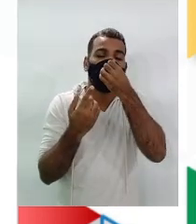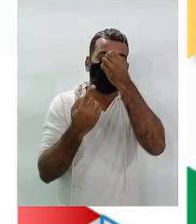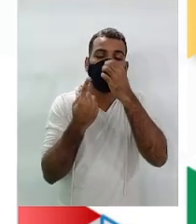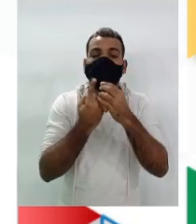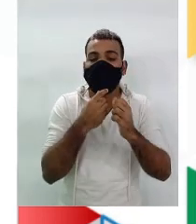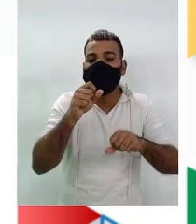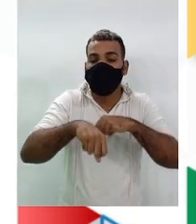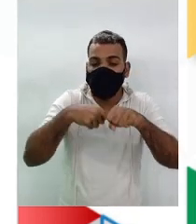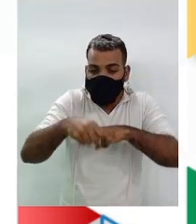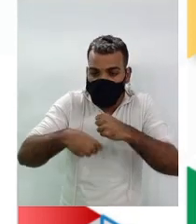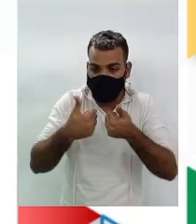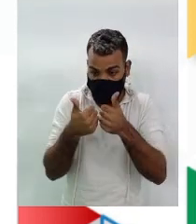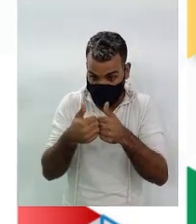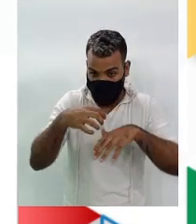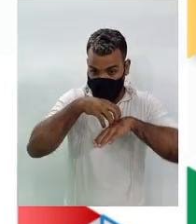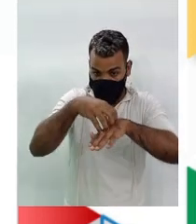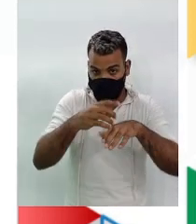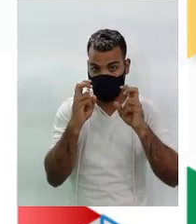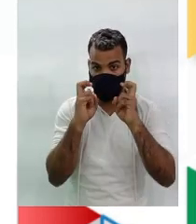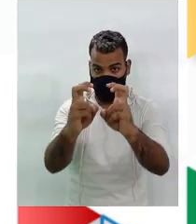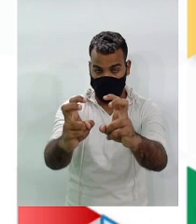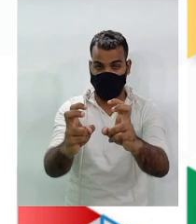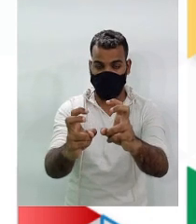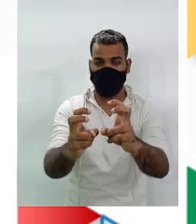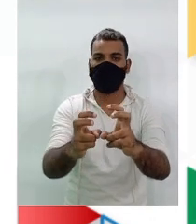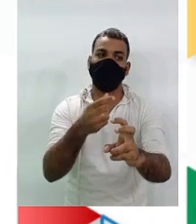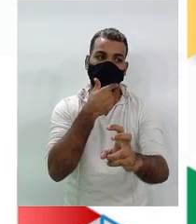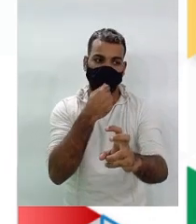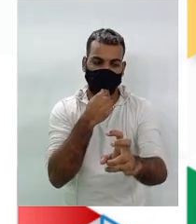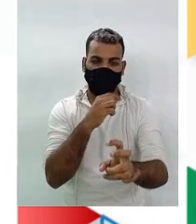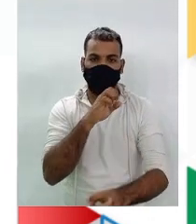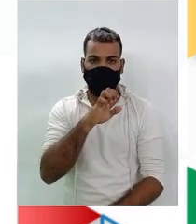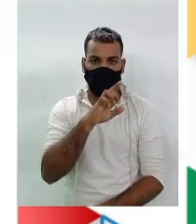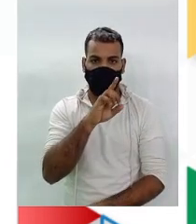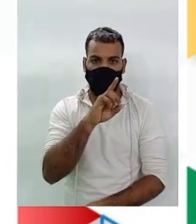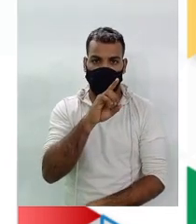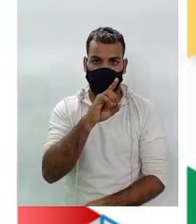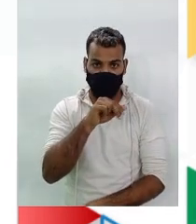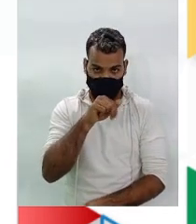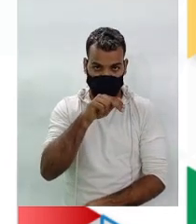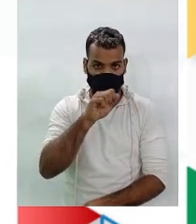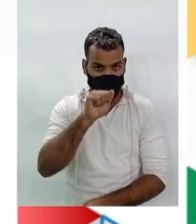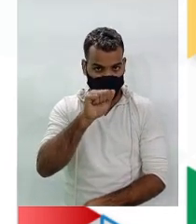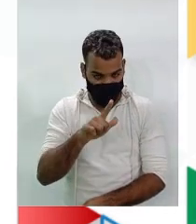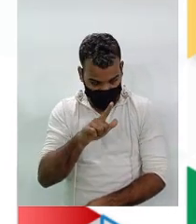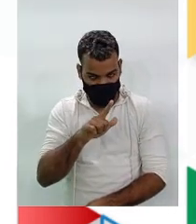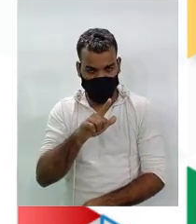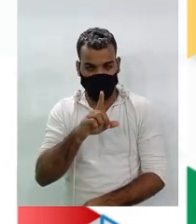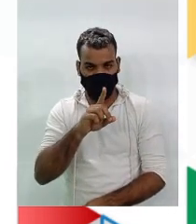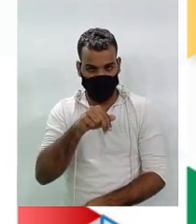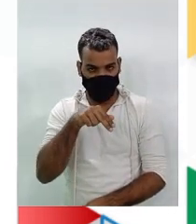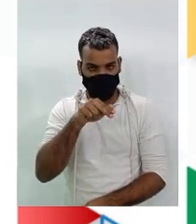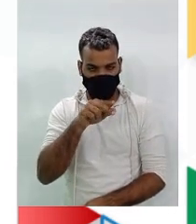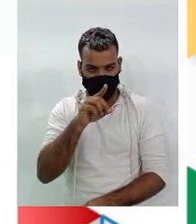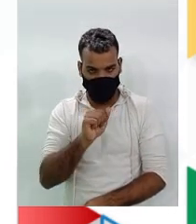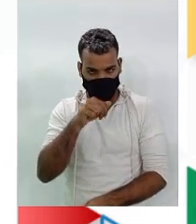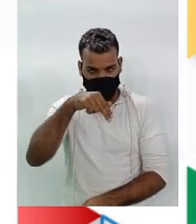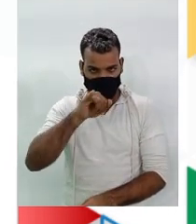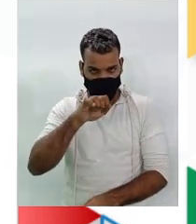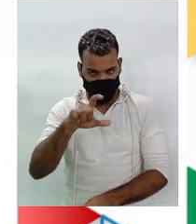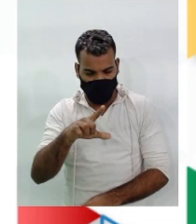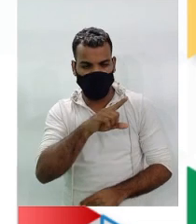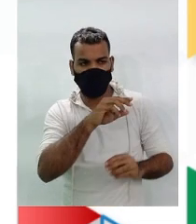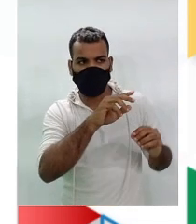trem e ônibus. O garoto hondurenho, Edwin Daniel, 13 anos, saiu de Honduras e atravessou